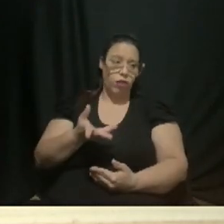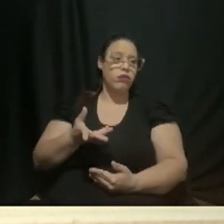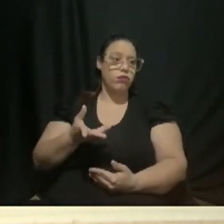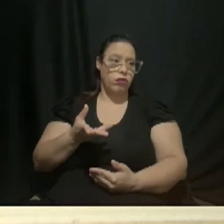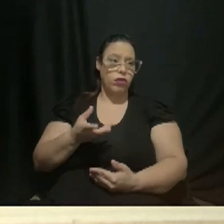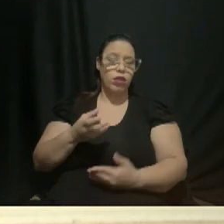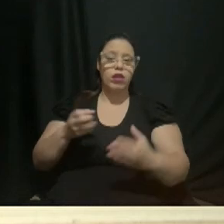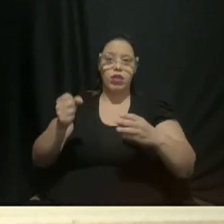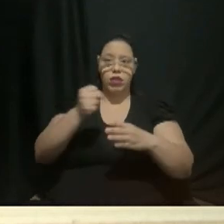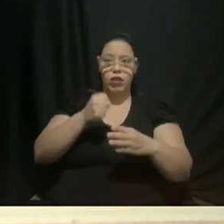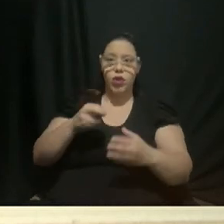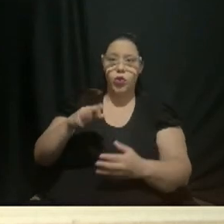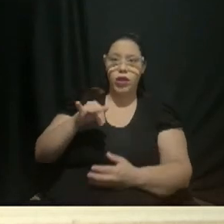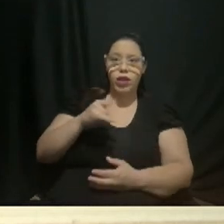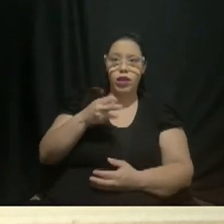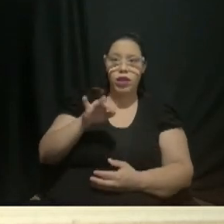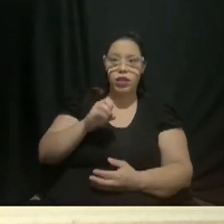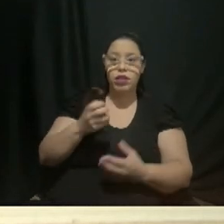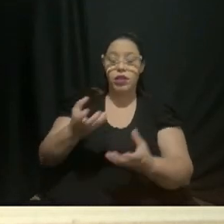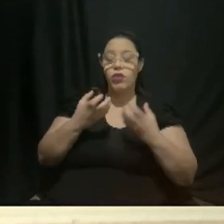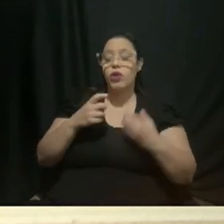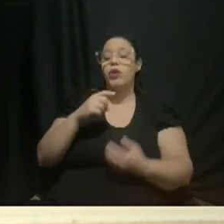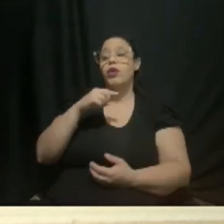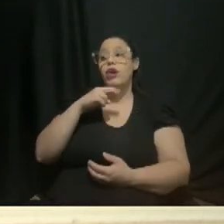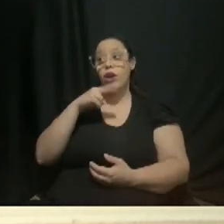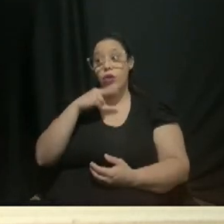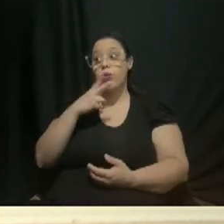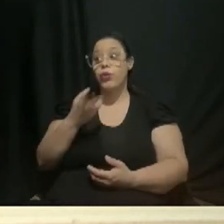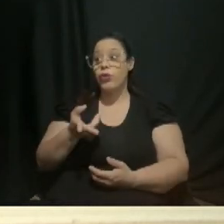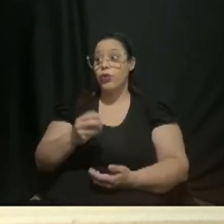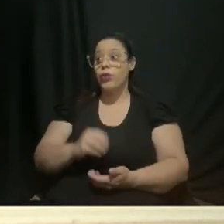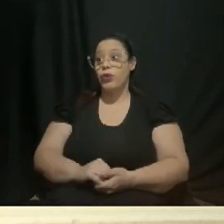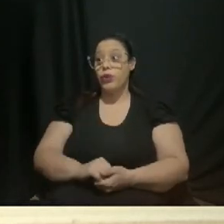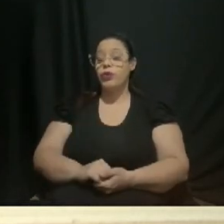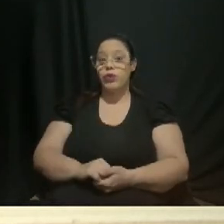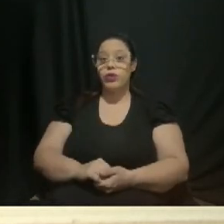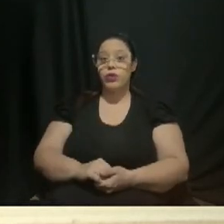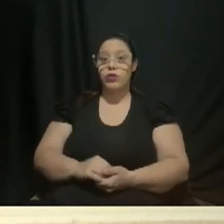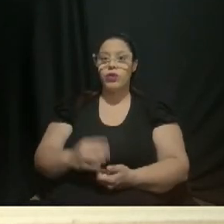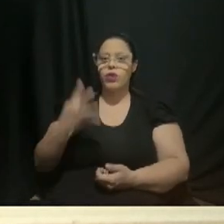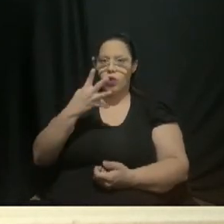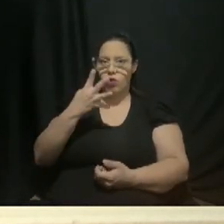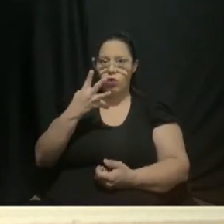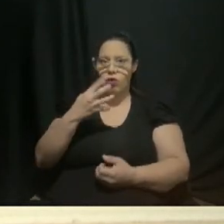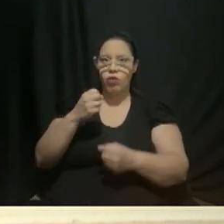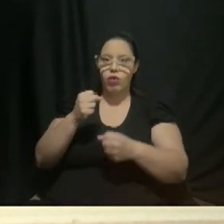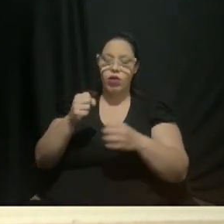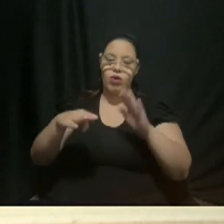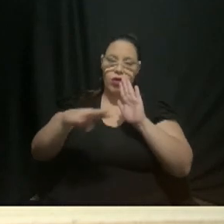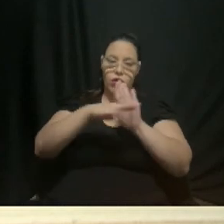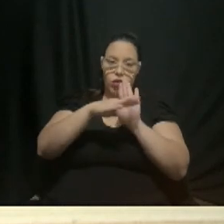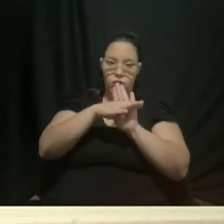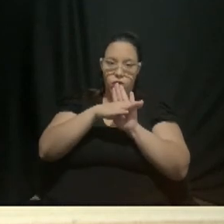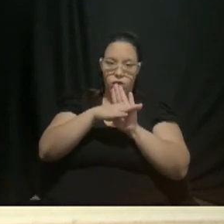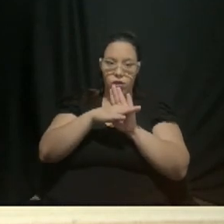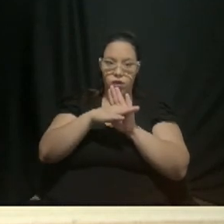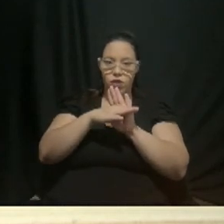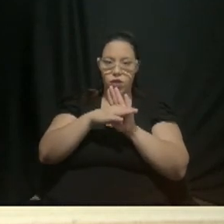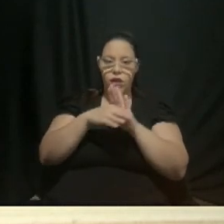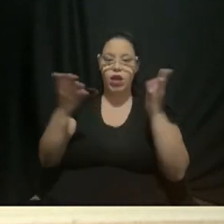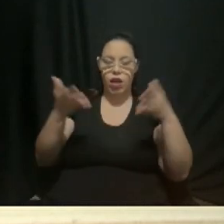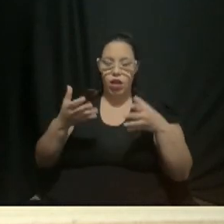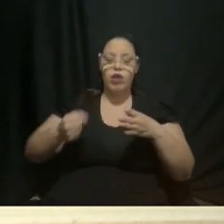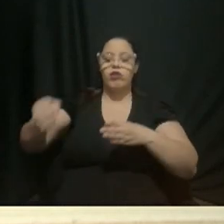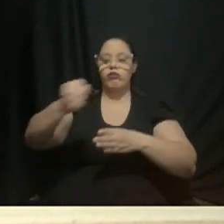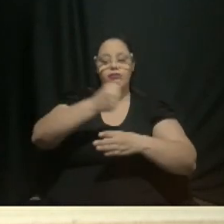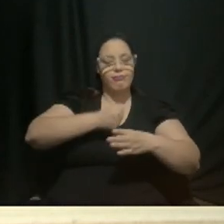ser nutricionista, né? Olha então, assim, né? Eu fiquei, acho que 4 anos como auxiliar, né? Auxiliar. E agora eu tô de cozinheira, já tem 12.